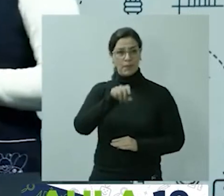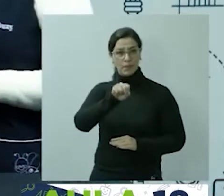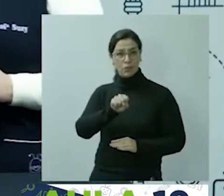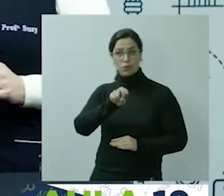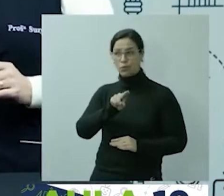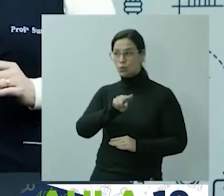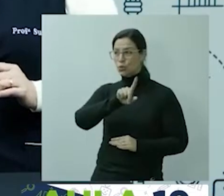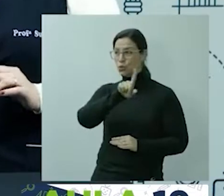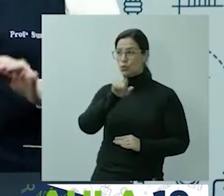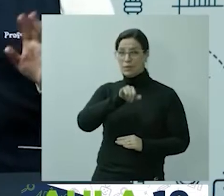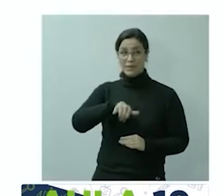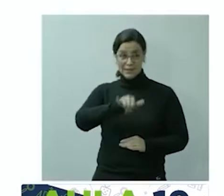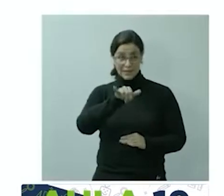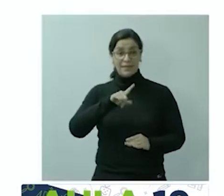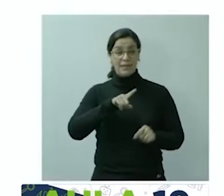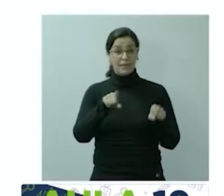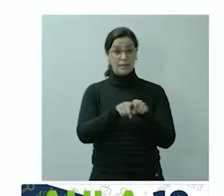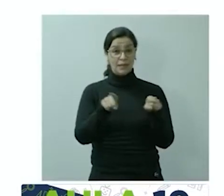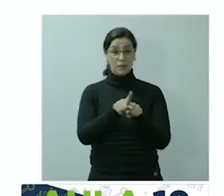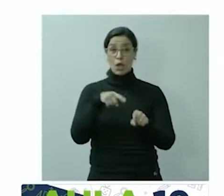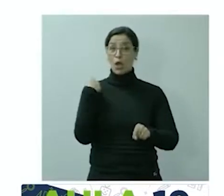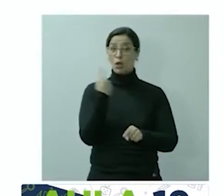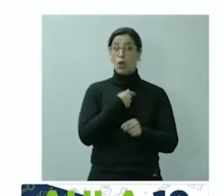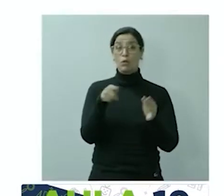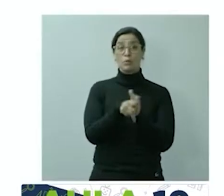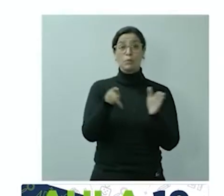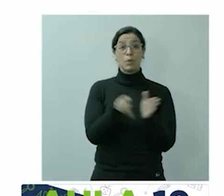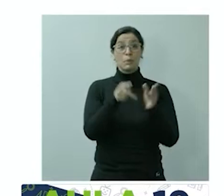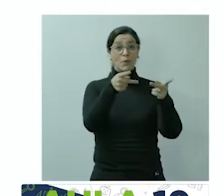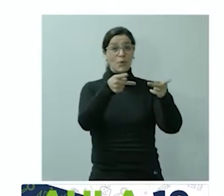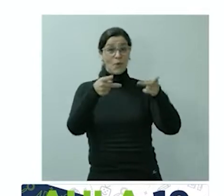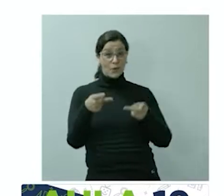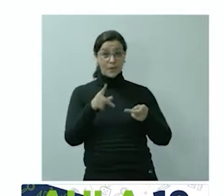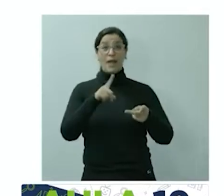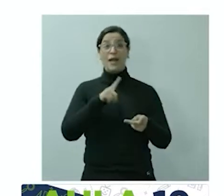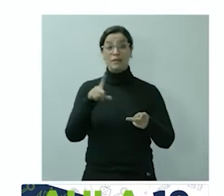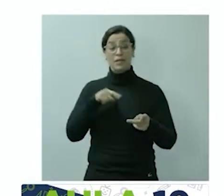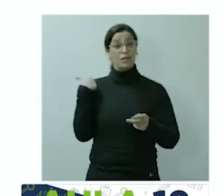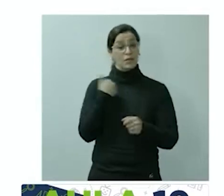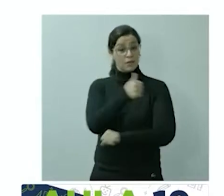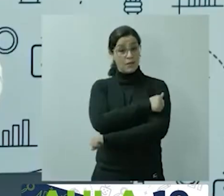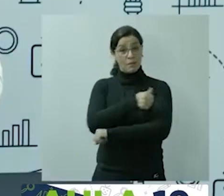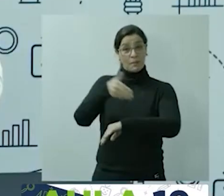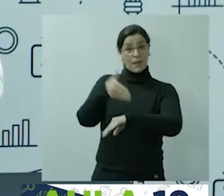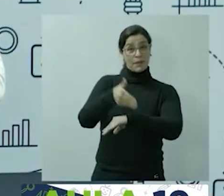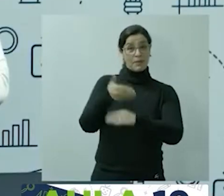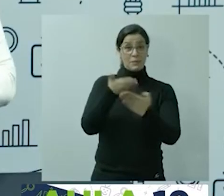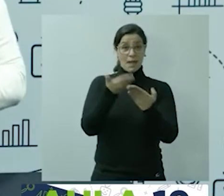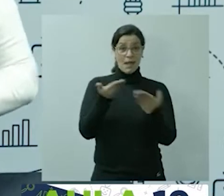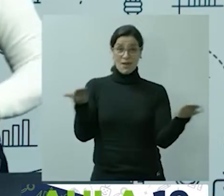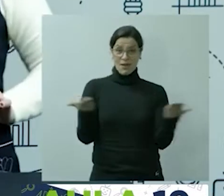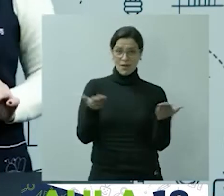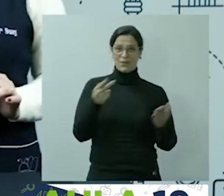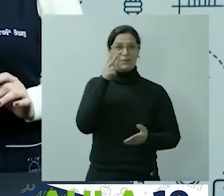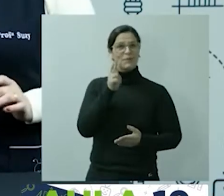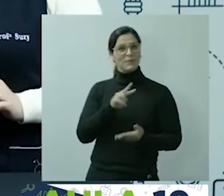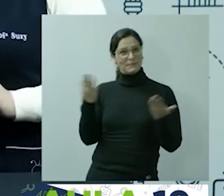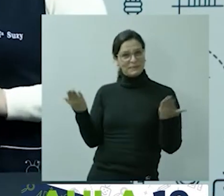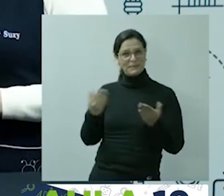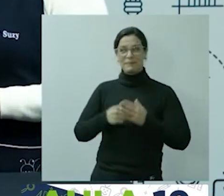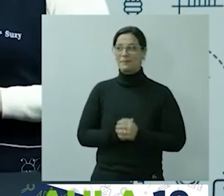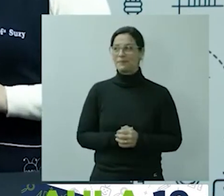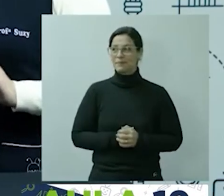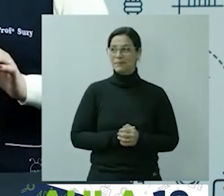professora Suzy e nós temos as nossas convidadas, os nossos participantes da aula de hoje. Vamos ver quem